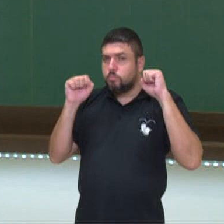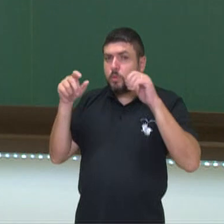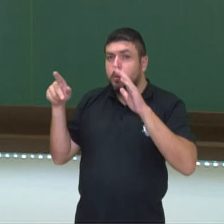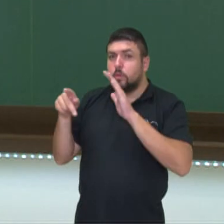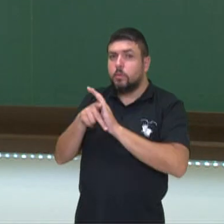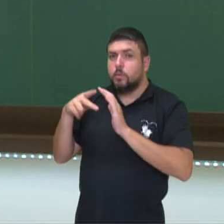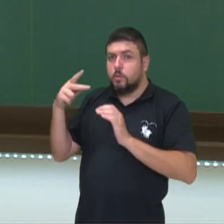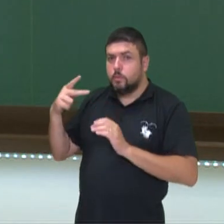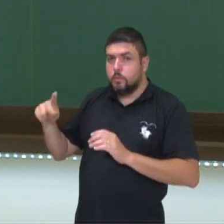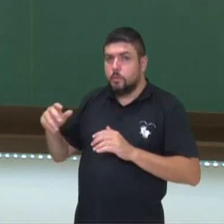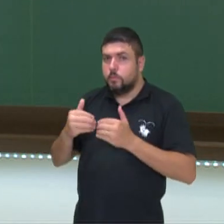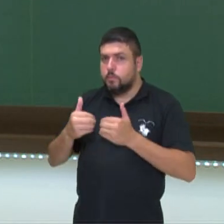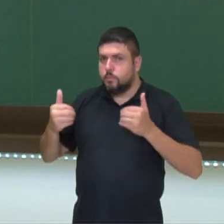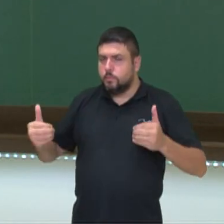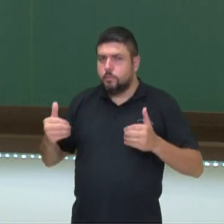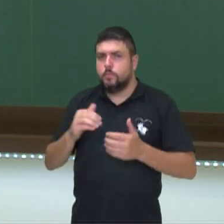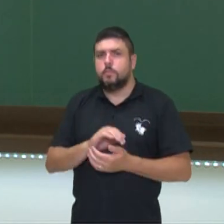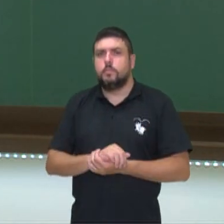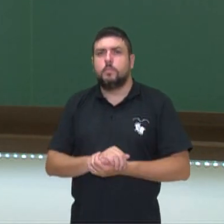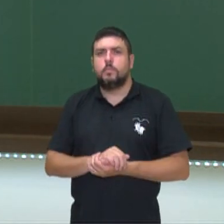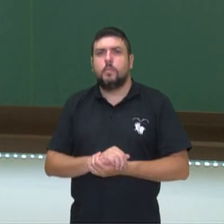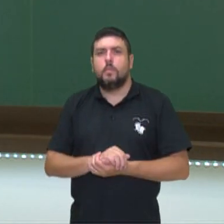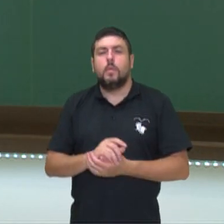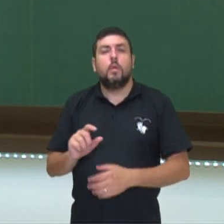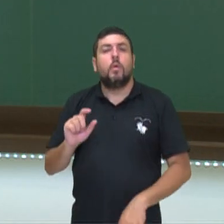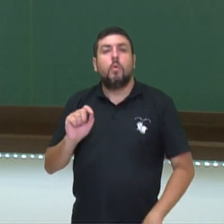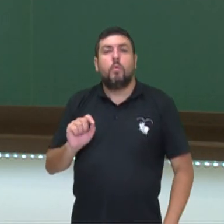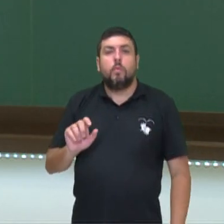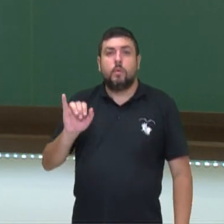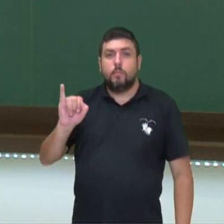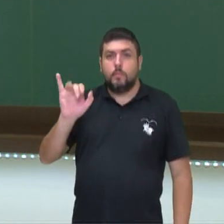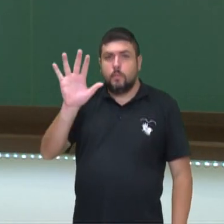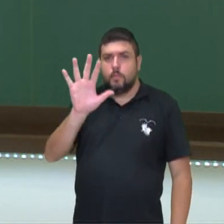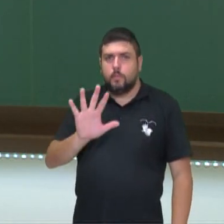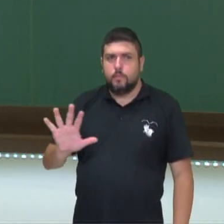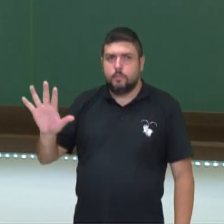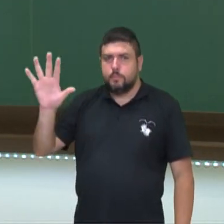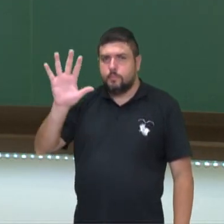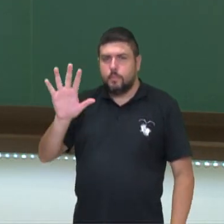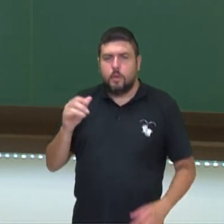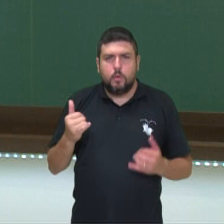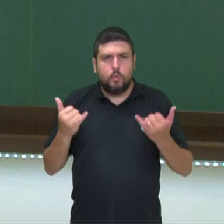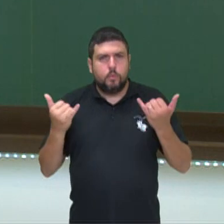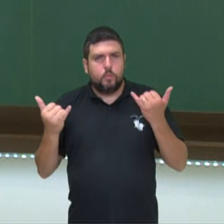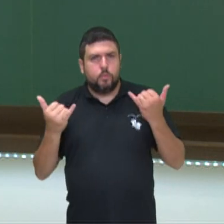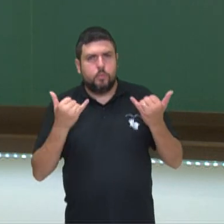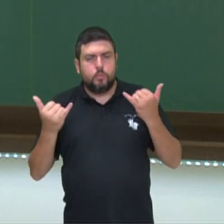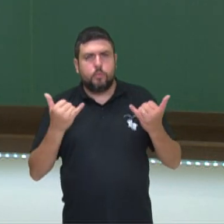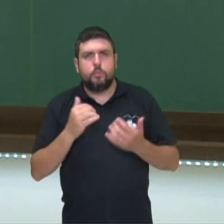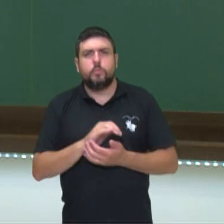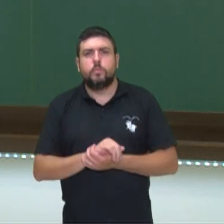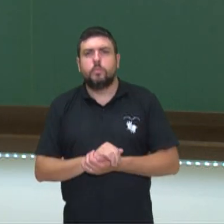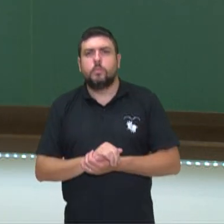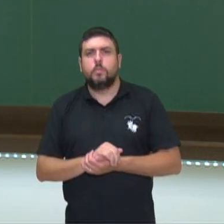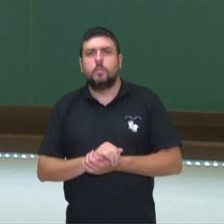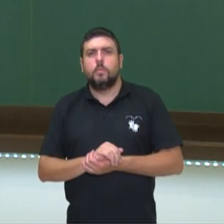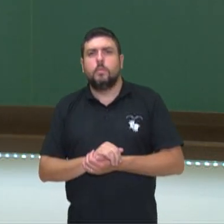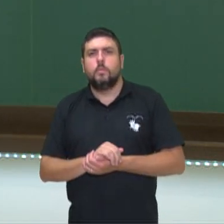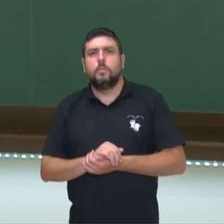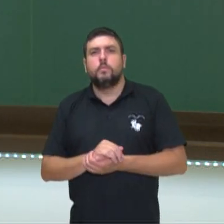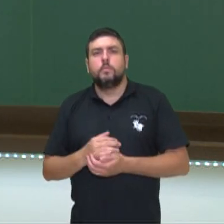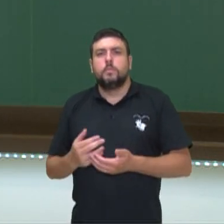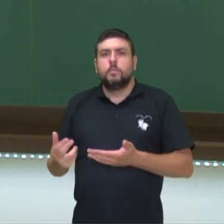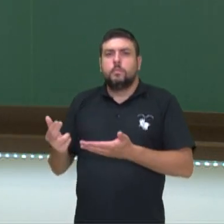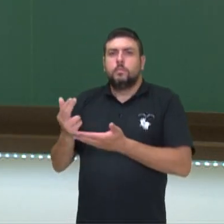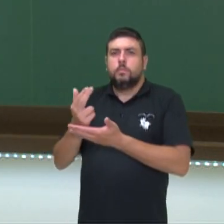Isso aqui é o que estava escrito nessa imagem. Todas essas informações. Ilustração, às